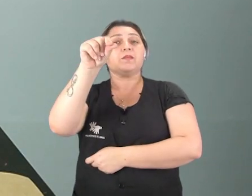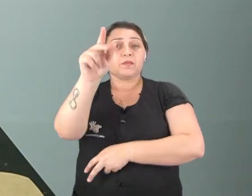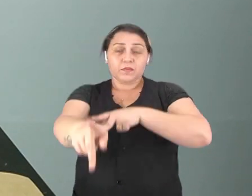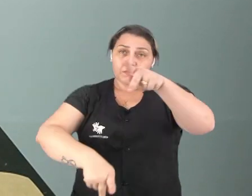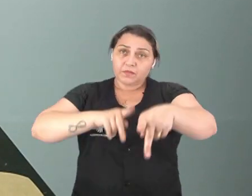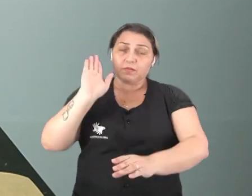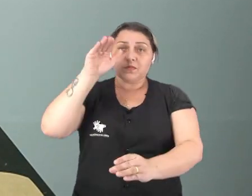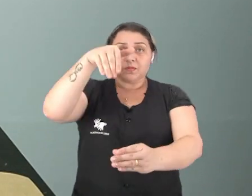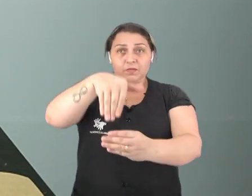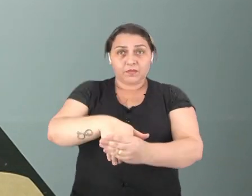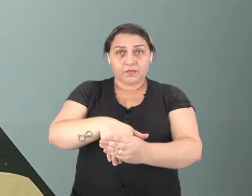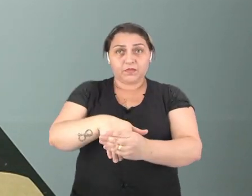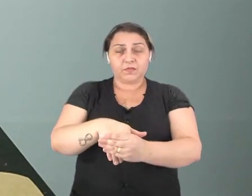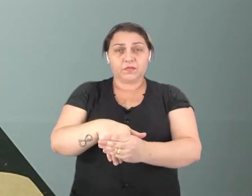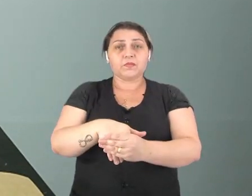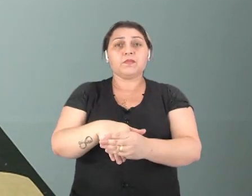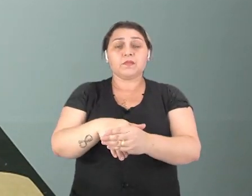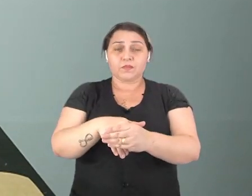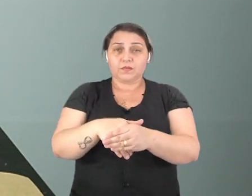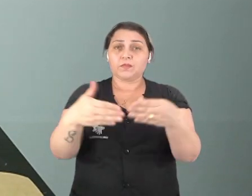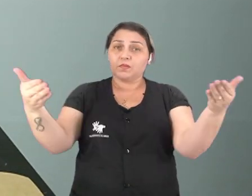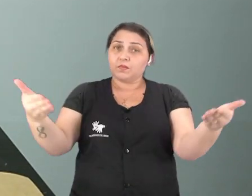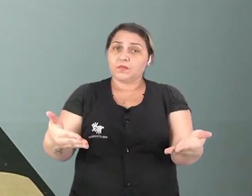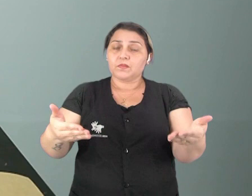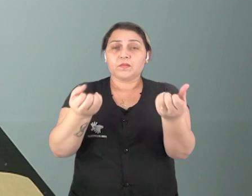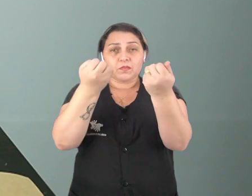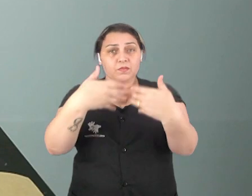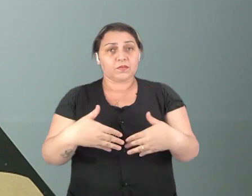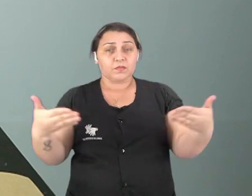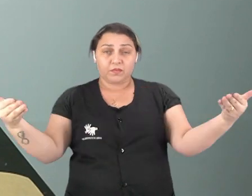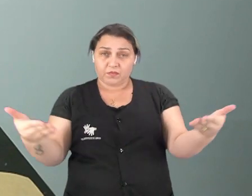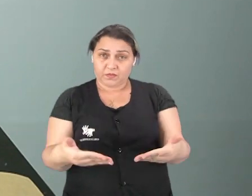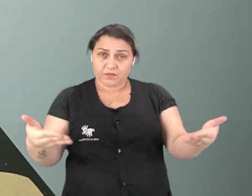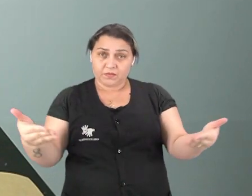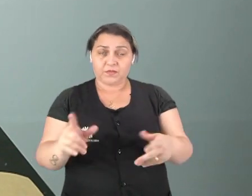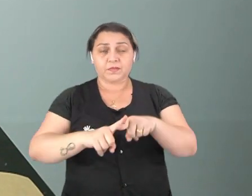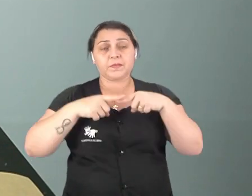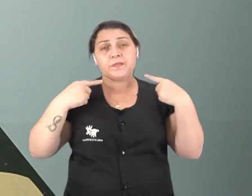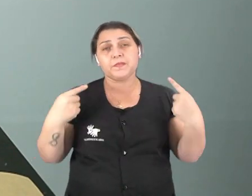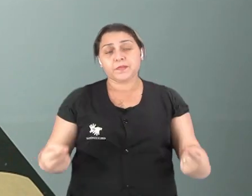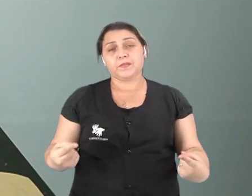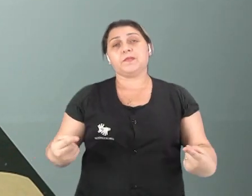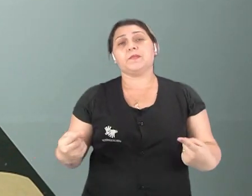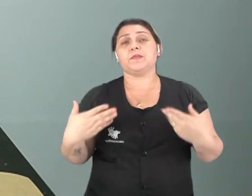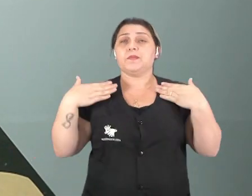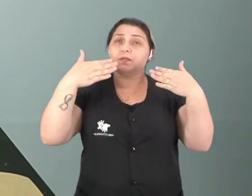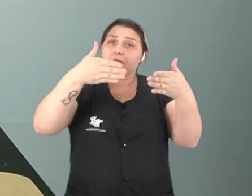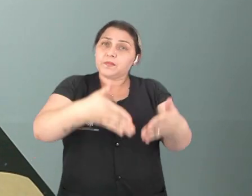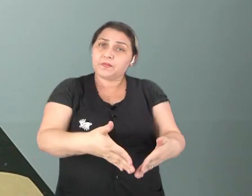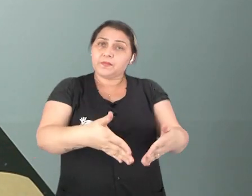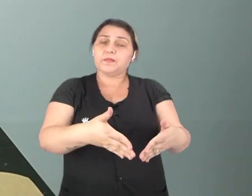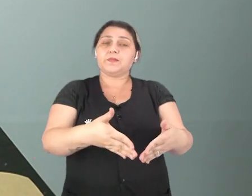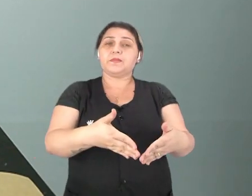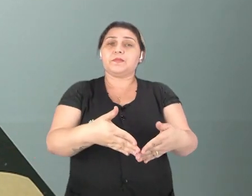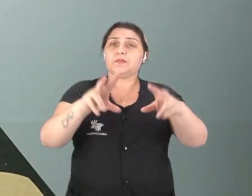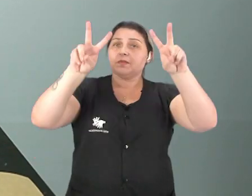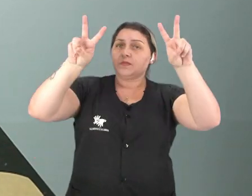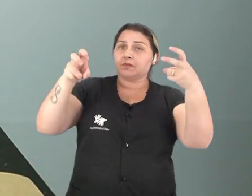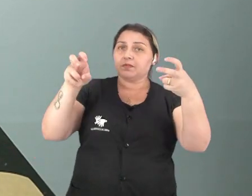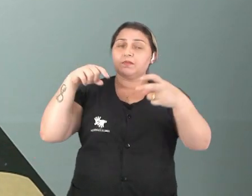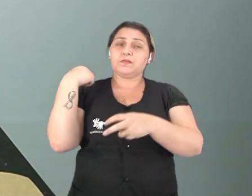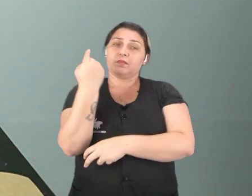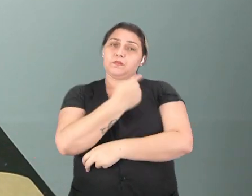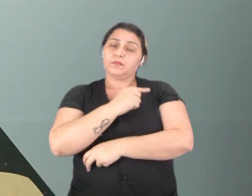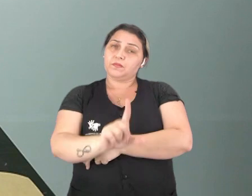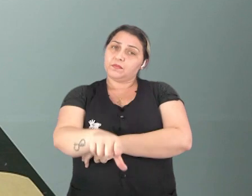do voto. E é sobre isso que nós vamos falar hoje. Mas, para chegar até aqui, onde